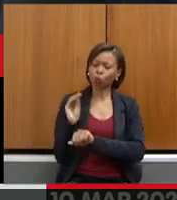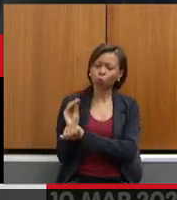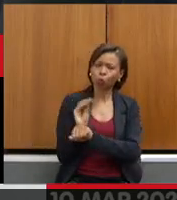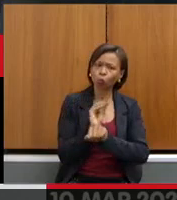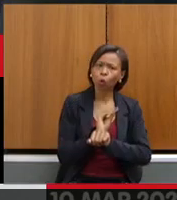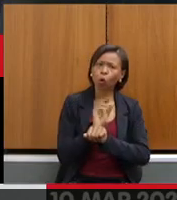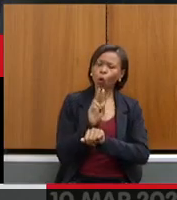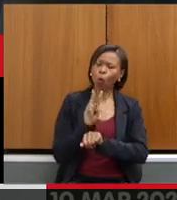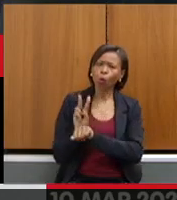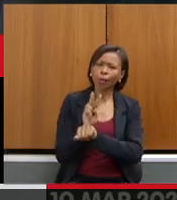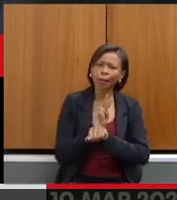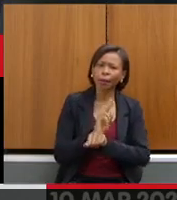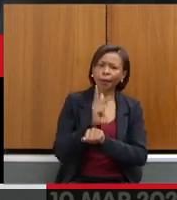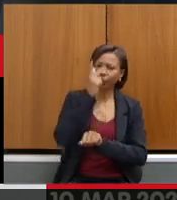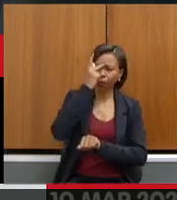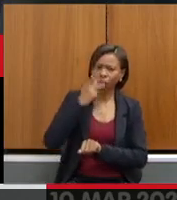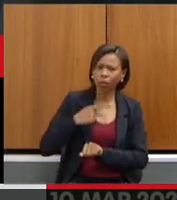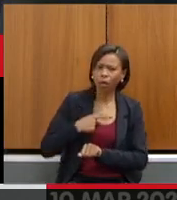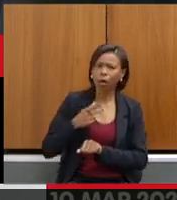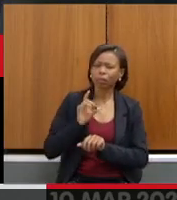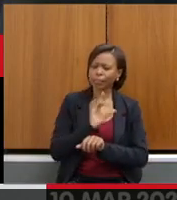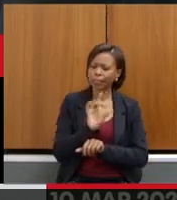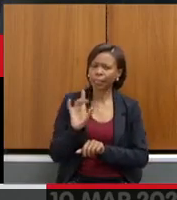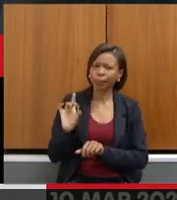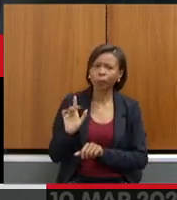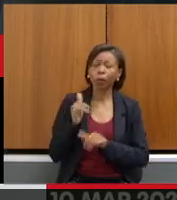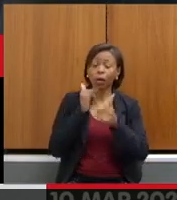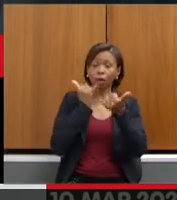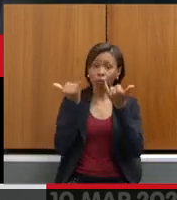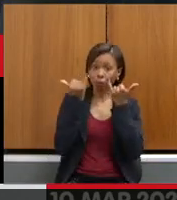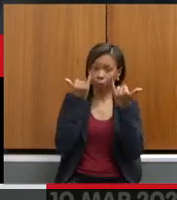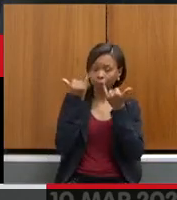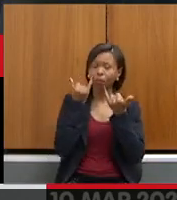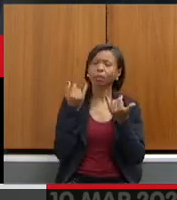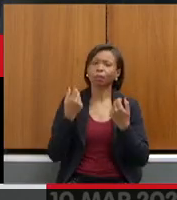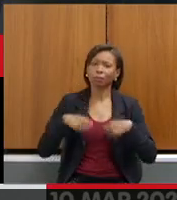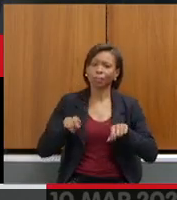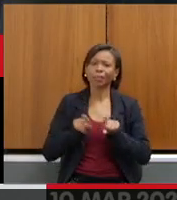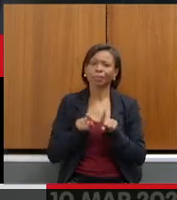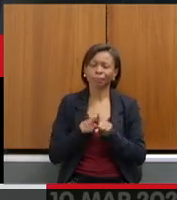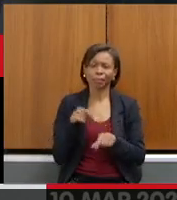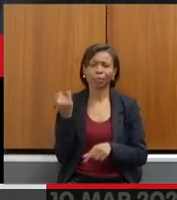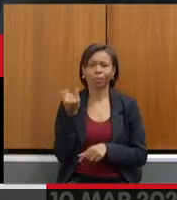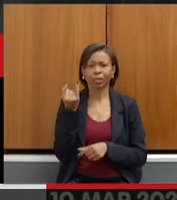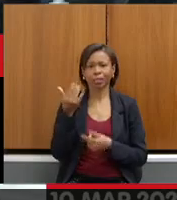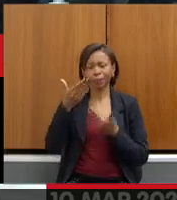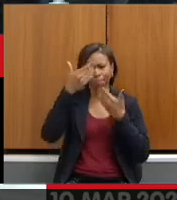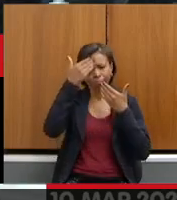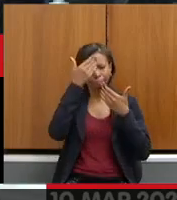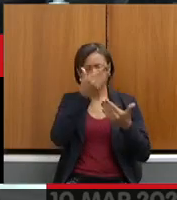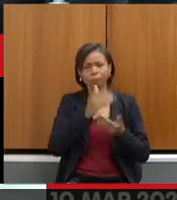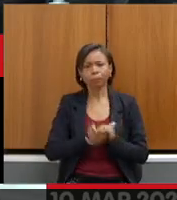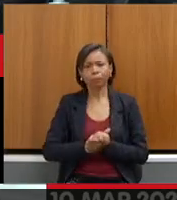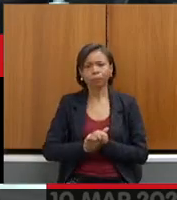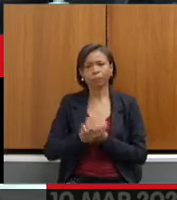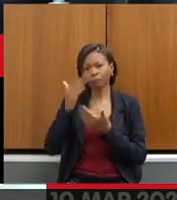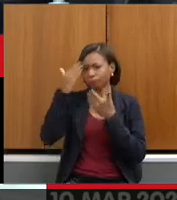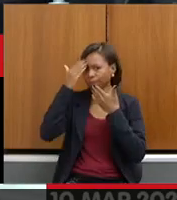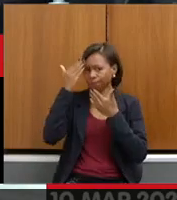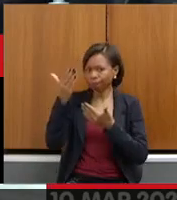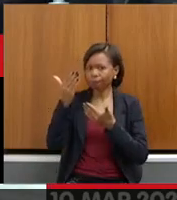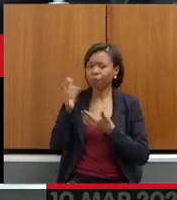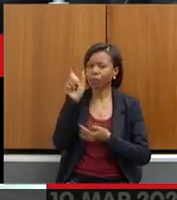que a comunicação as nossas informações elas também salvam vidas Obrigado presente obrigado